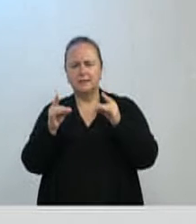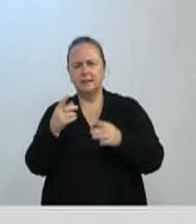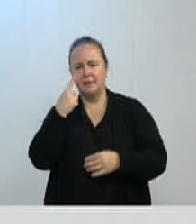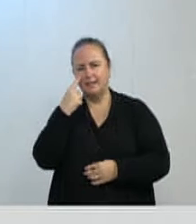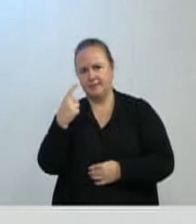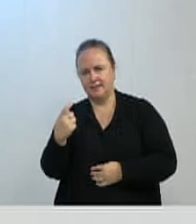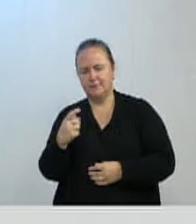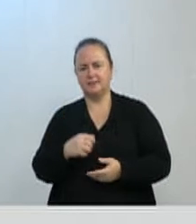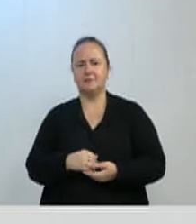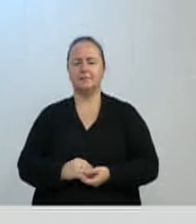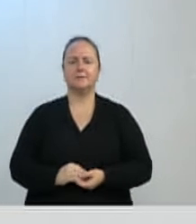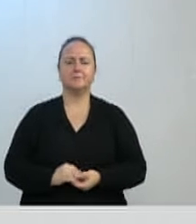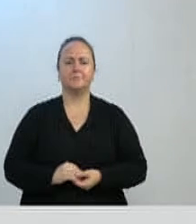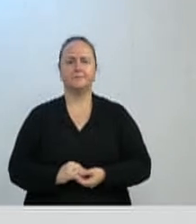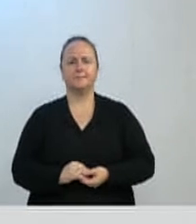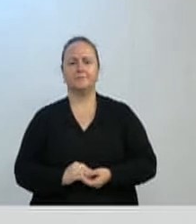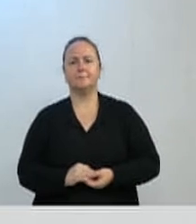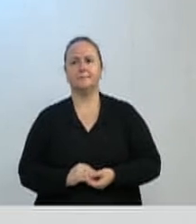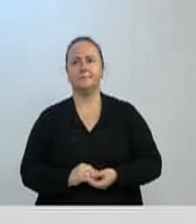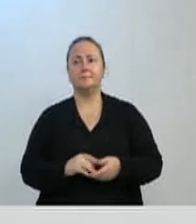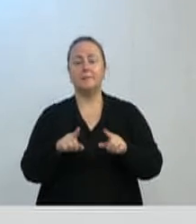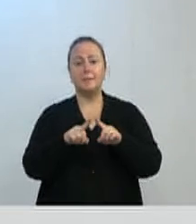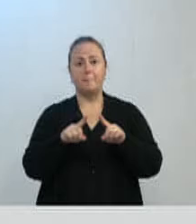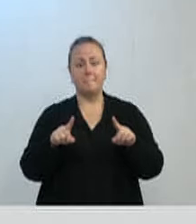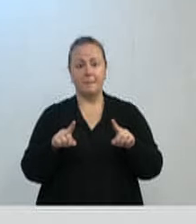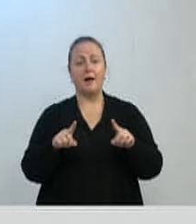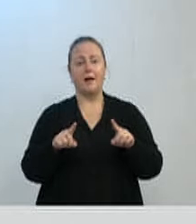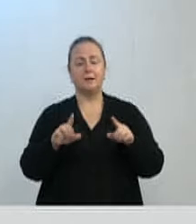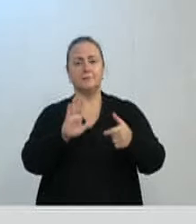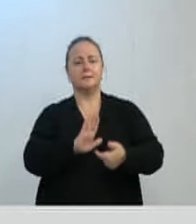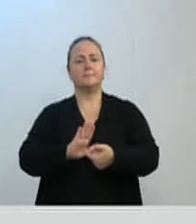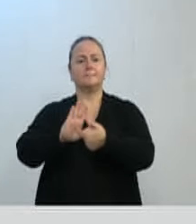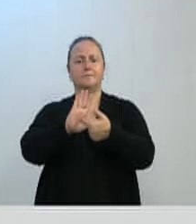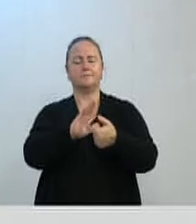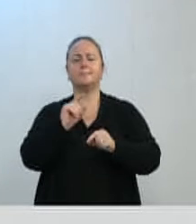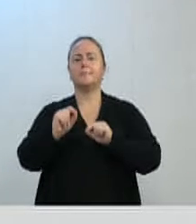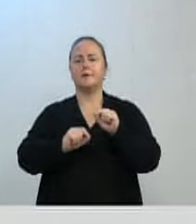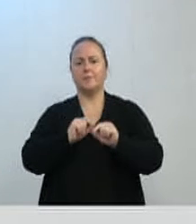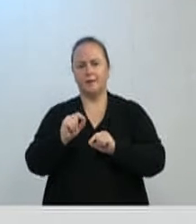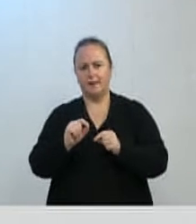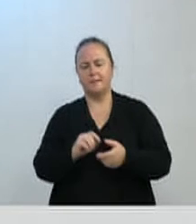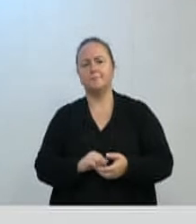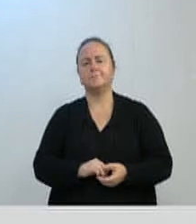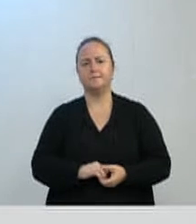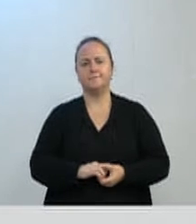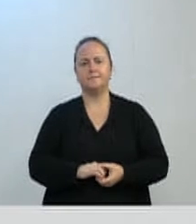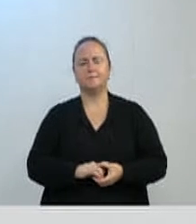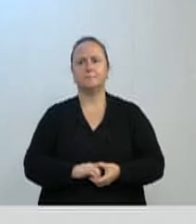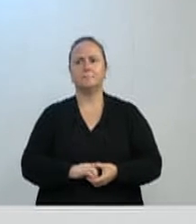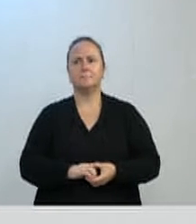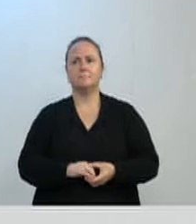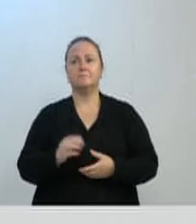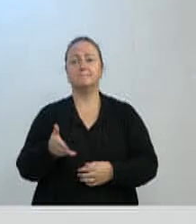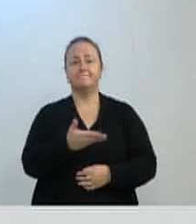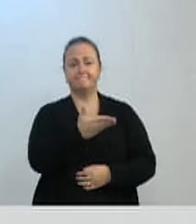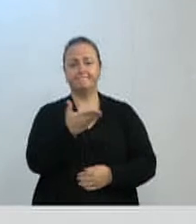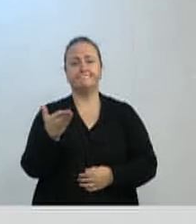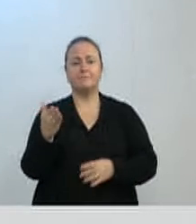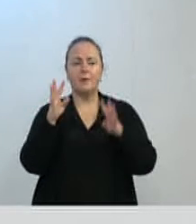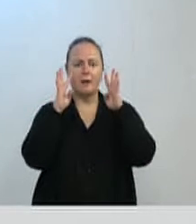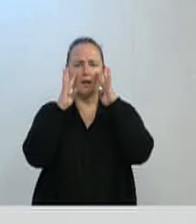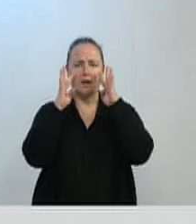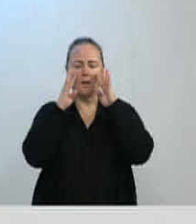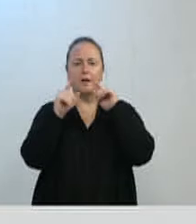interessantes. Mas uma das coisas que eu chamo a atenção dos senhores, gostaria que observassem, são